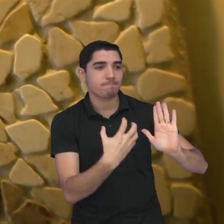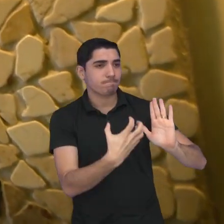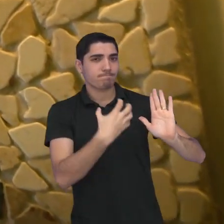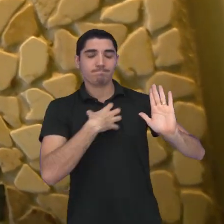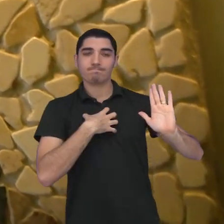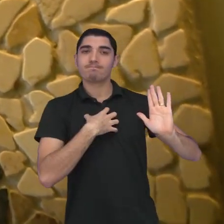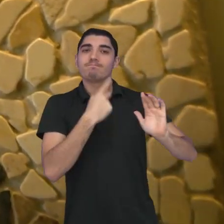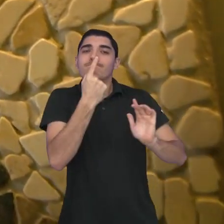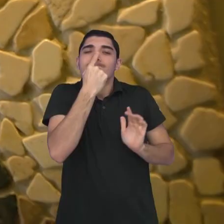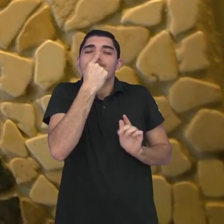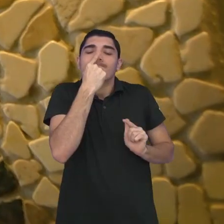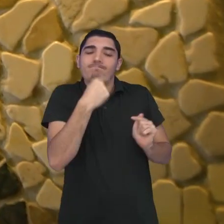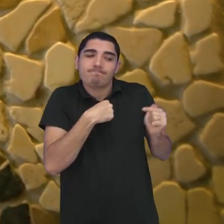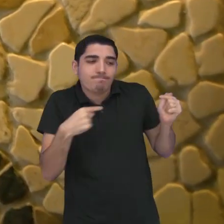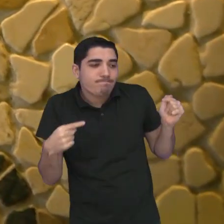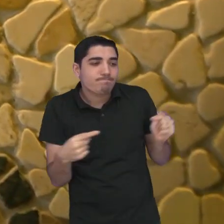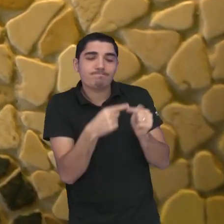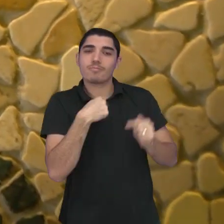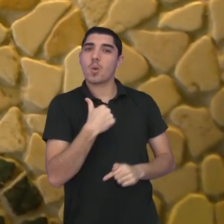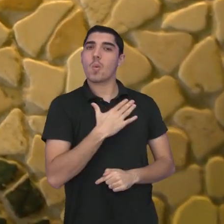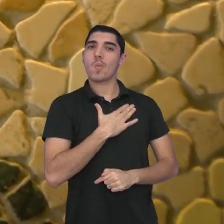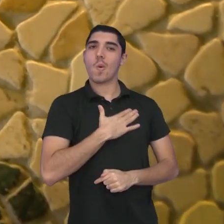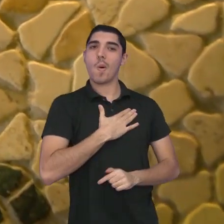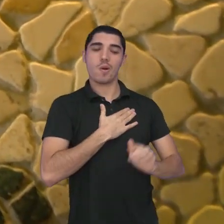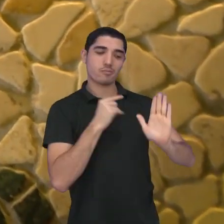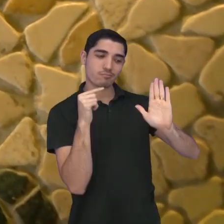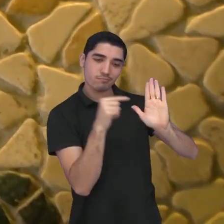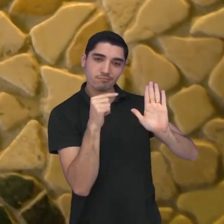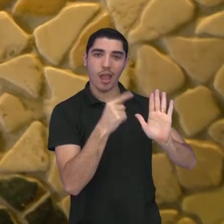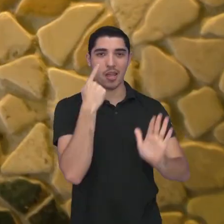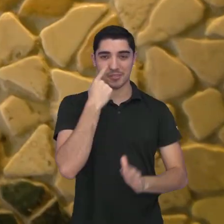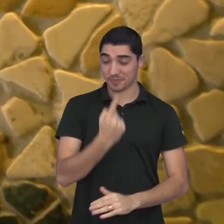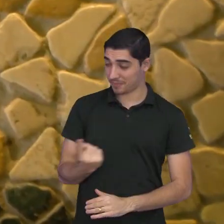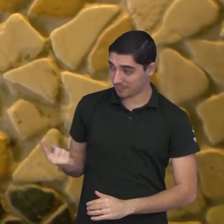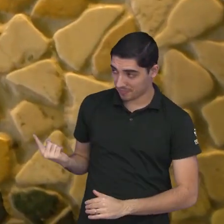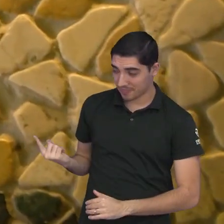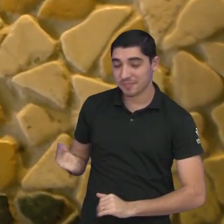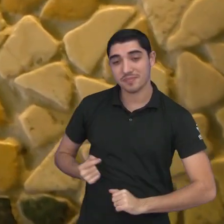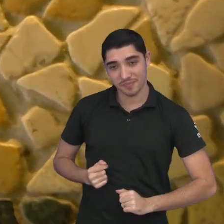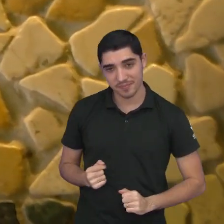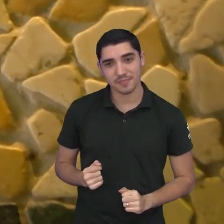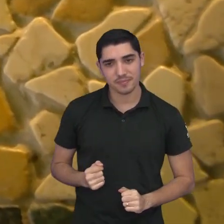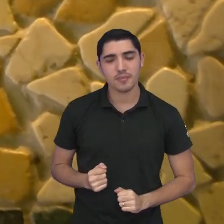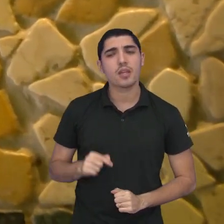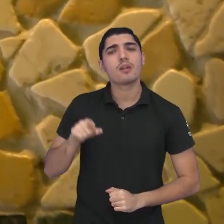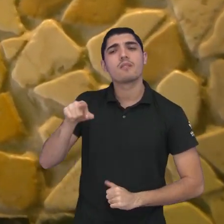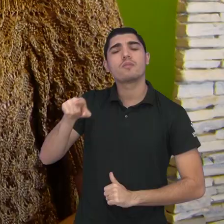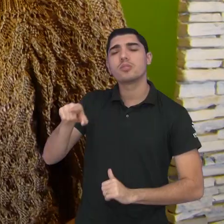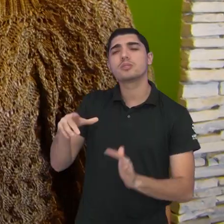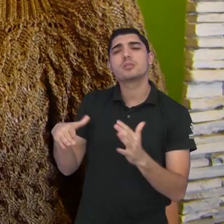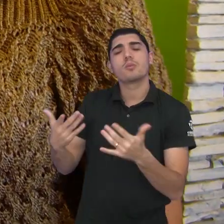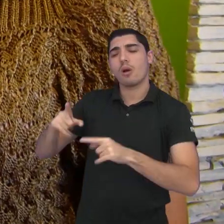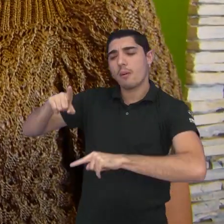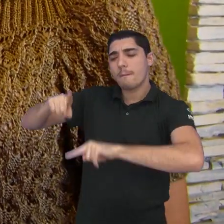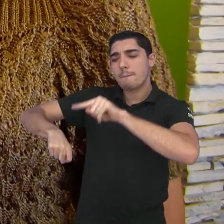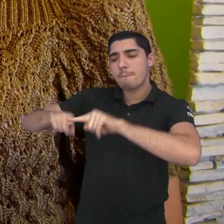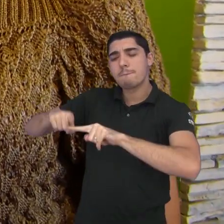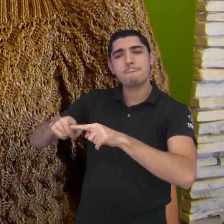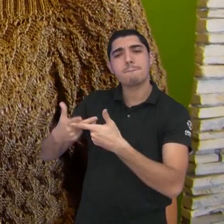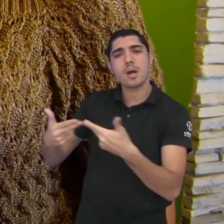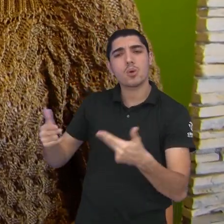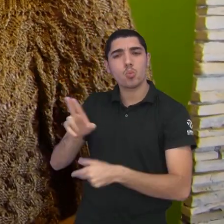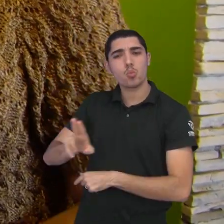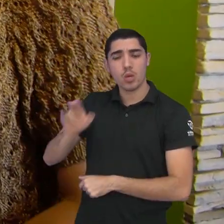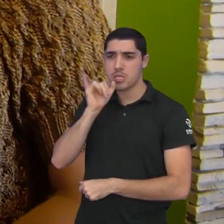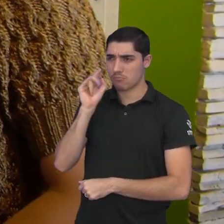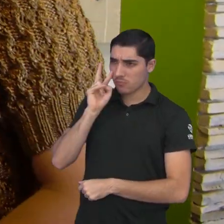fez mais íntimo, mais no meu coração, bateu mais no meu coração, essa parte do mosaico em si. Que tipo de material que é utilizado